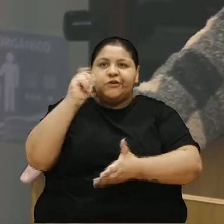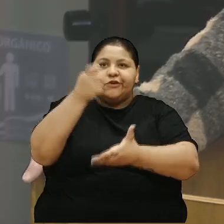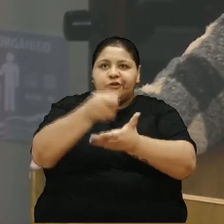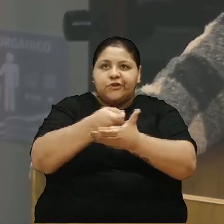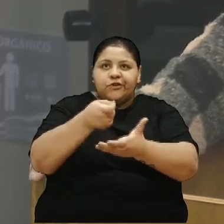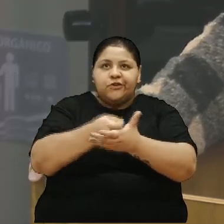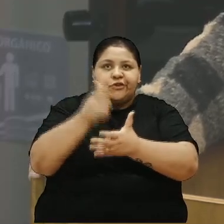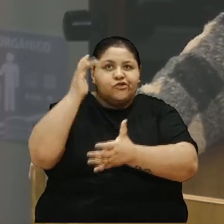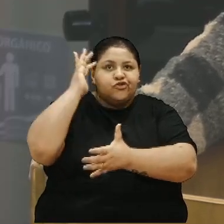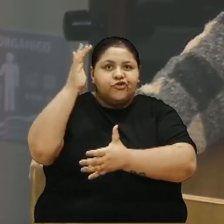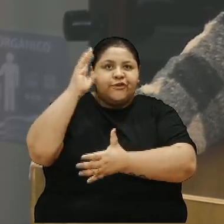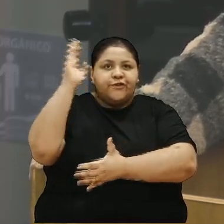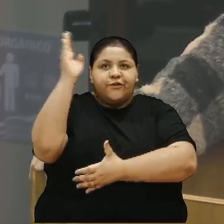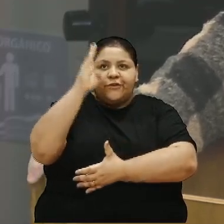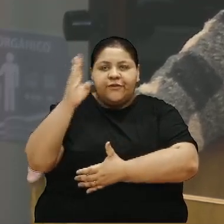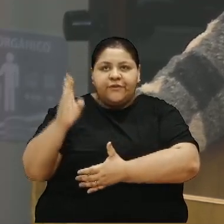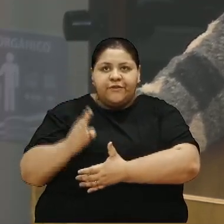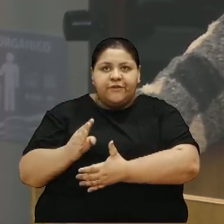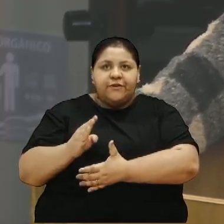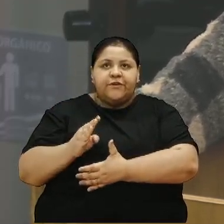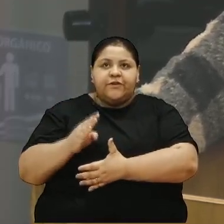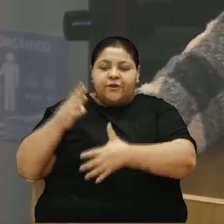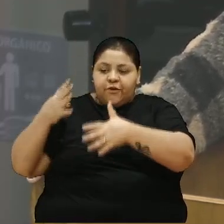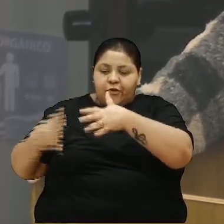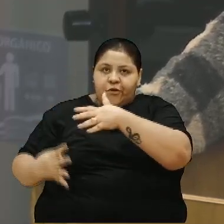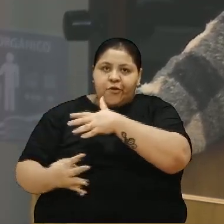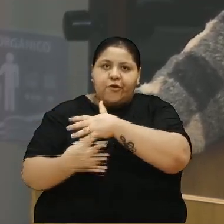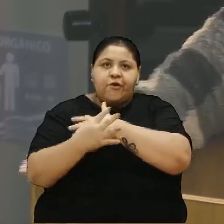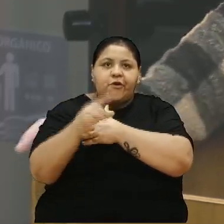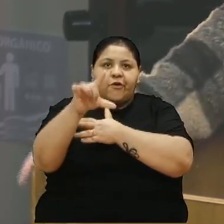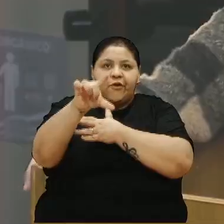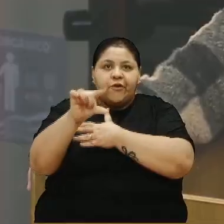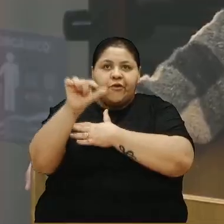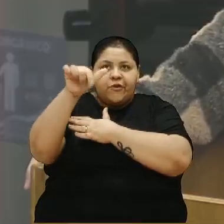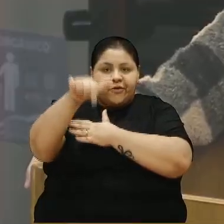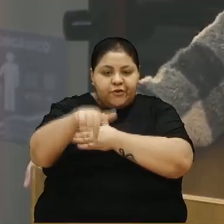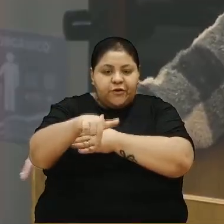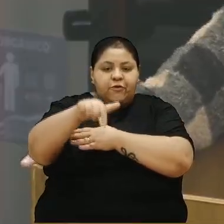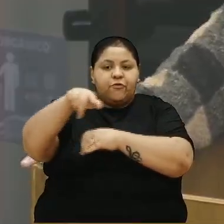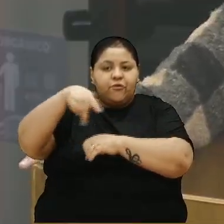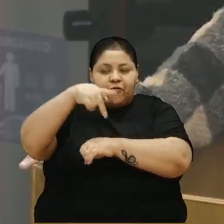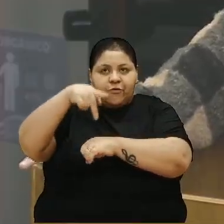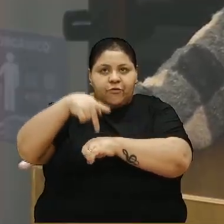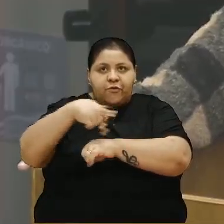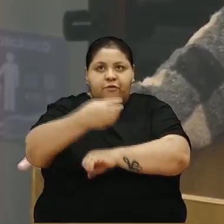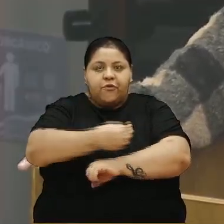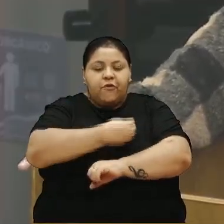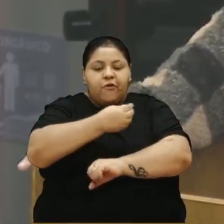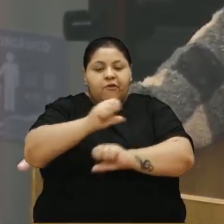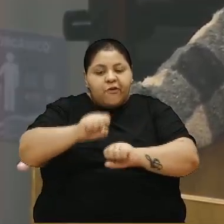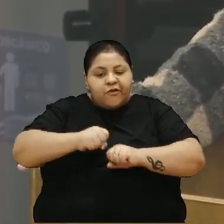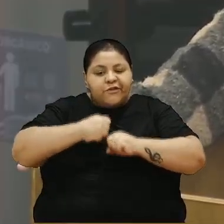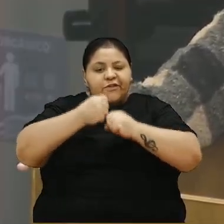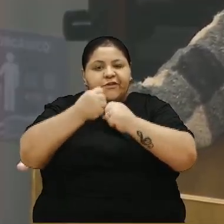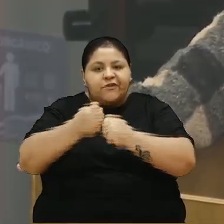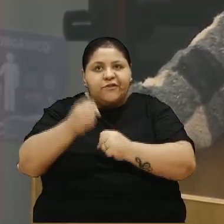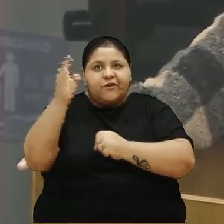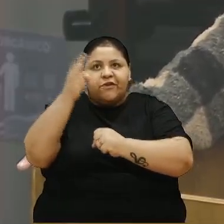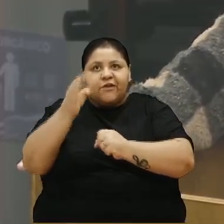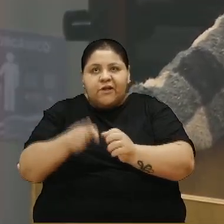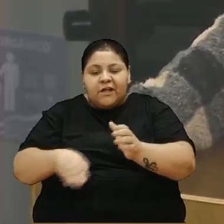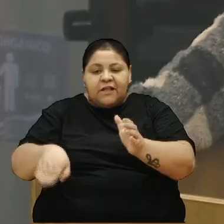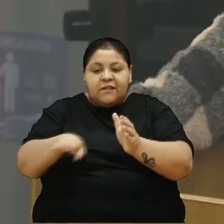e sonhadores desse Brasil, um imigrante que escolheu essa pátria para viver e que defendeu essa pátria até o último dia de sua